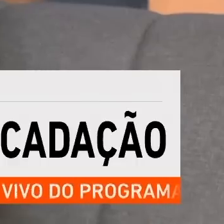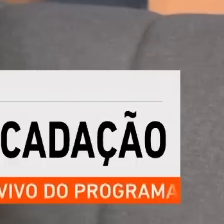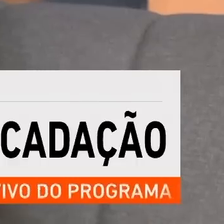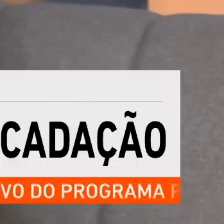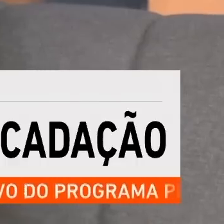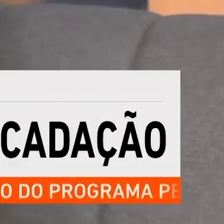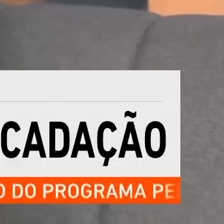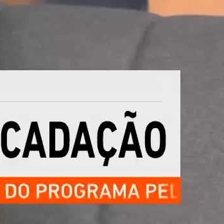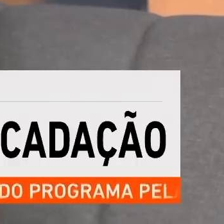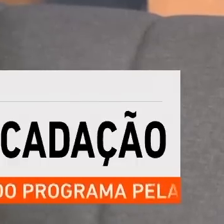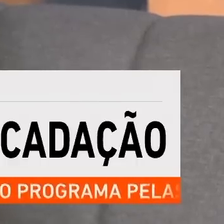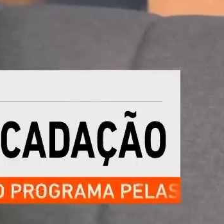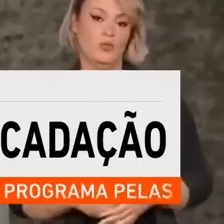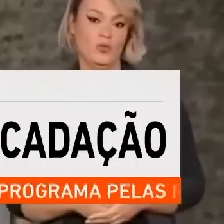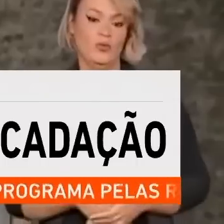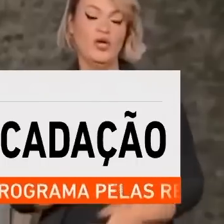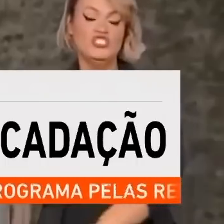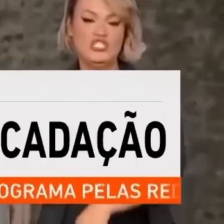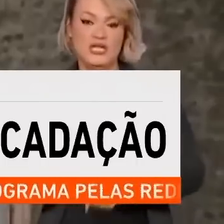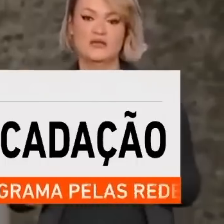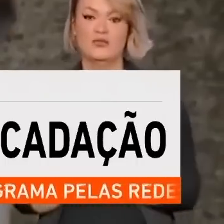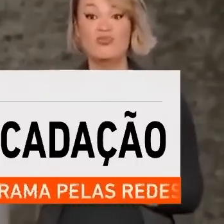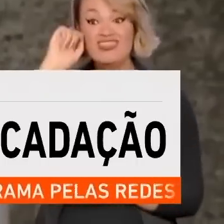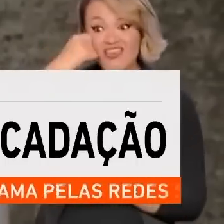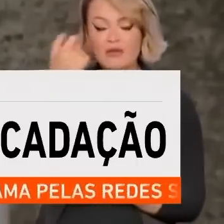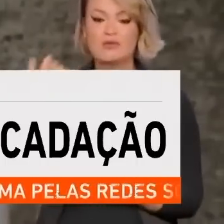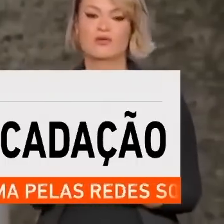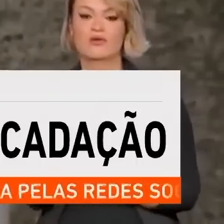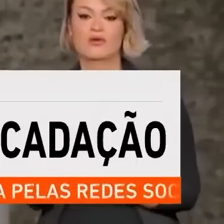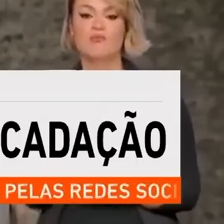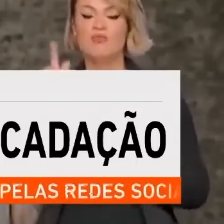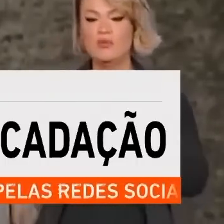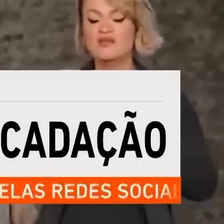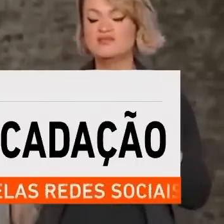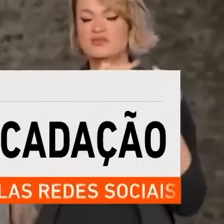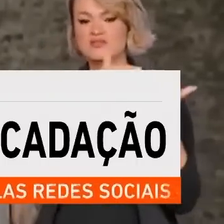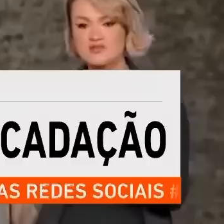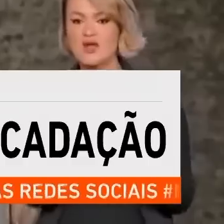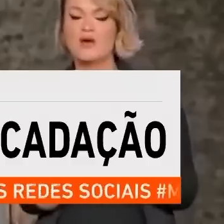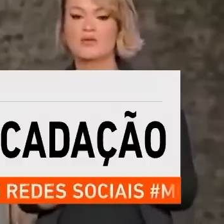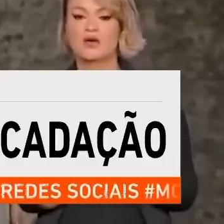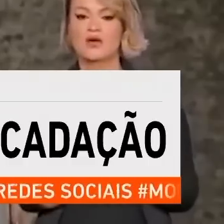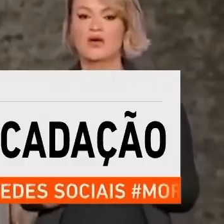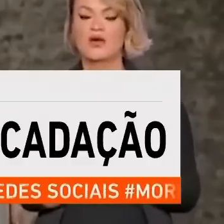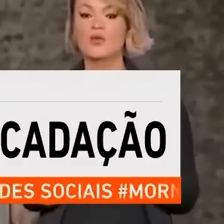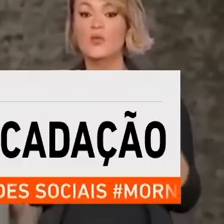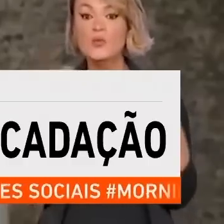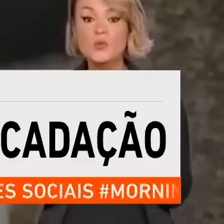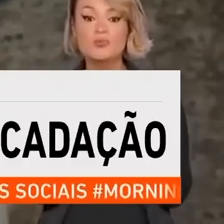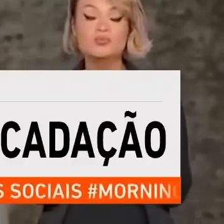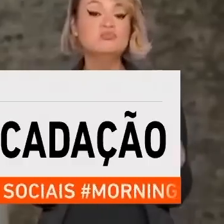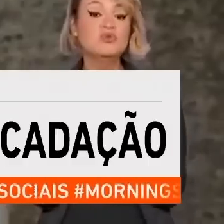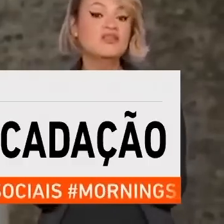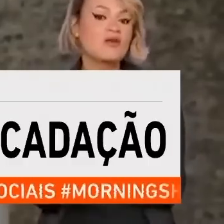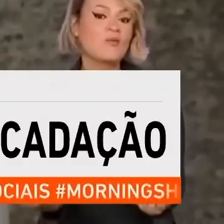público para desenvolver a indústria naval no Brasil, que é importantíssima para o Brasil. Que é a avó. E já foi uma indústria